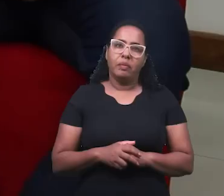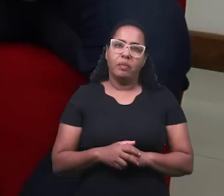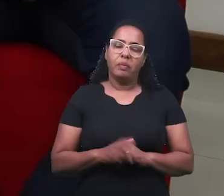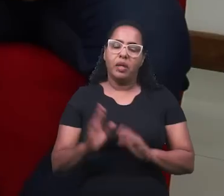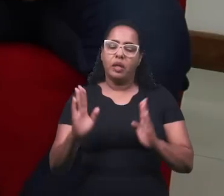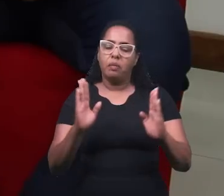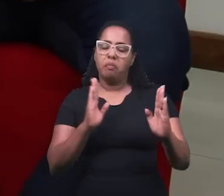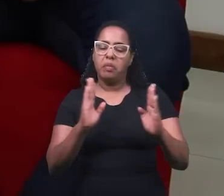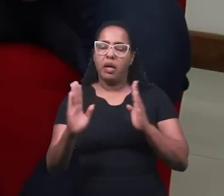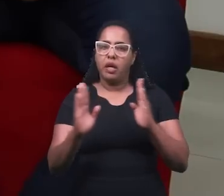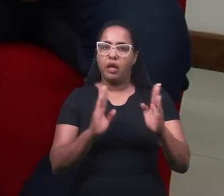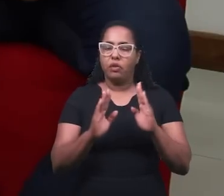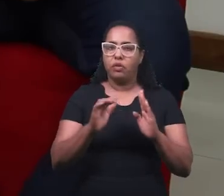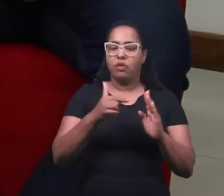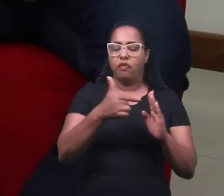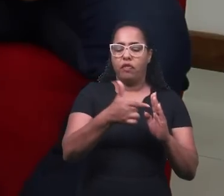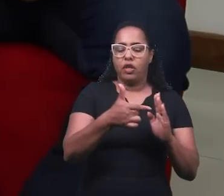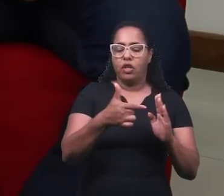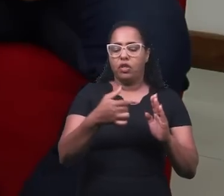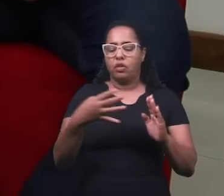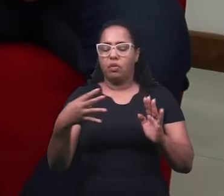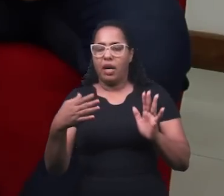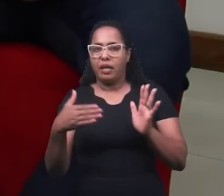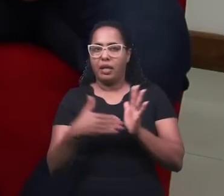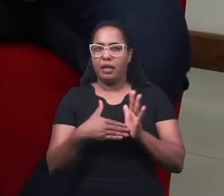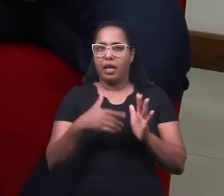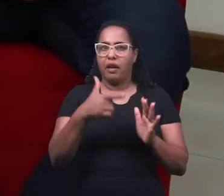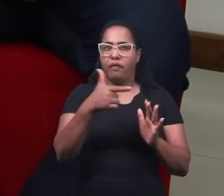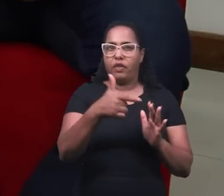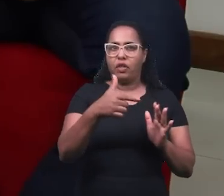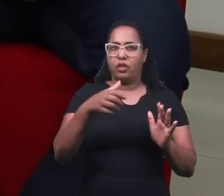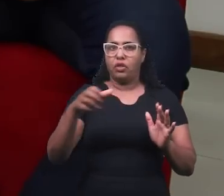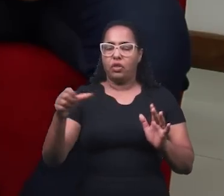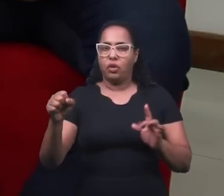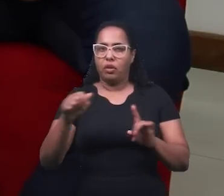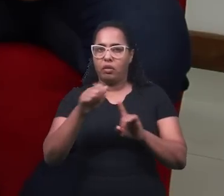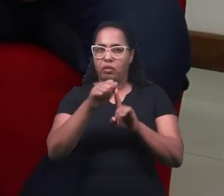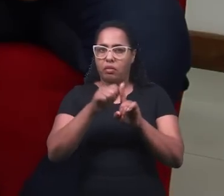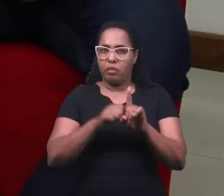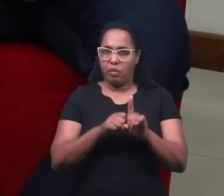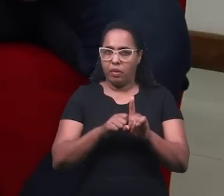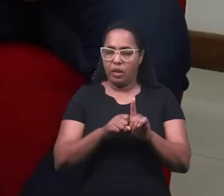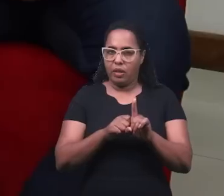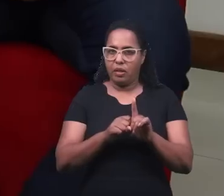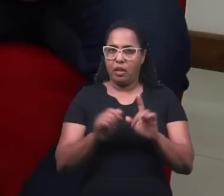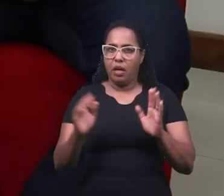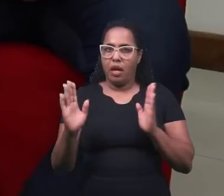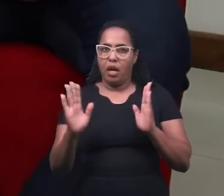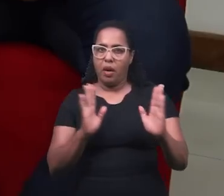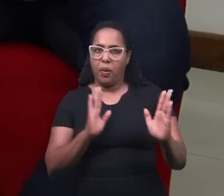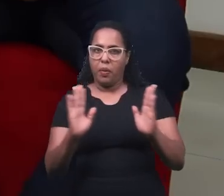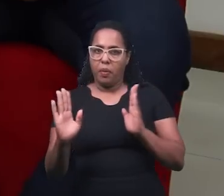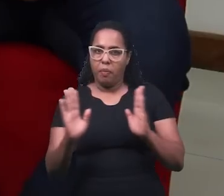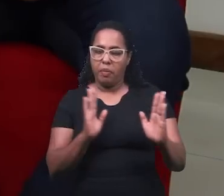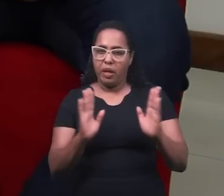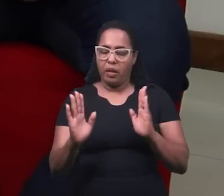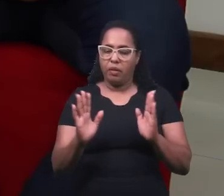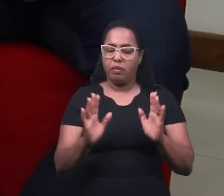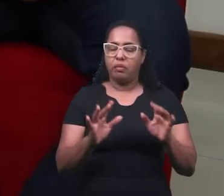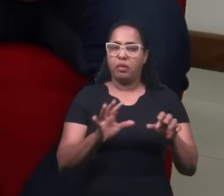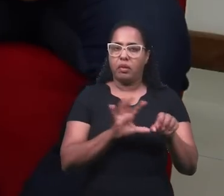de 24 a 28 meses para aprovação. Isso aí era um período que nós estávamos já atravessando a